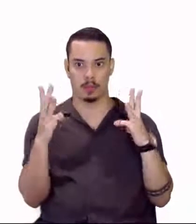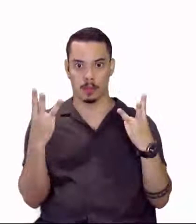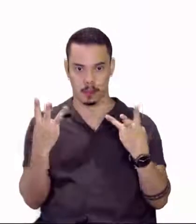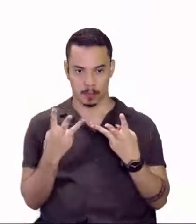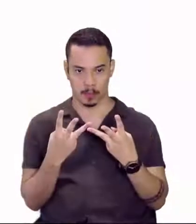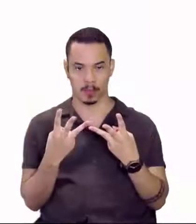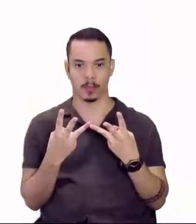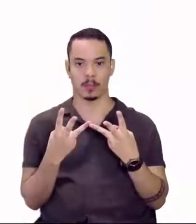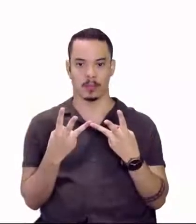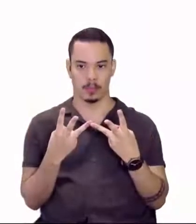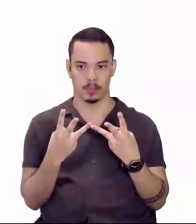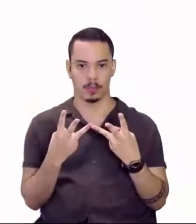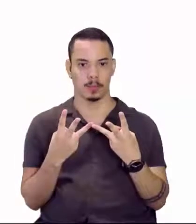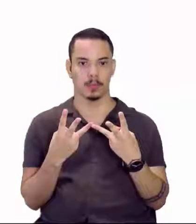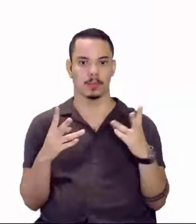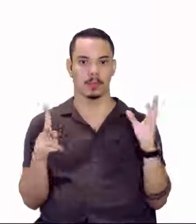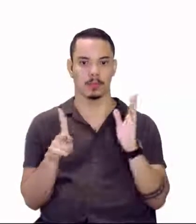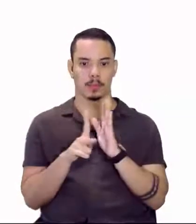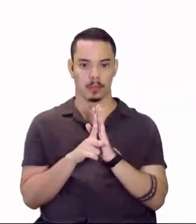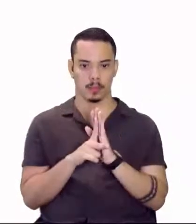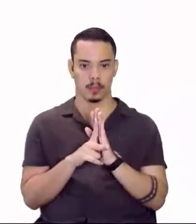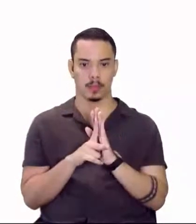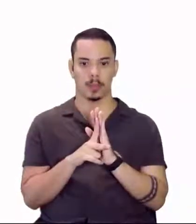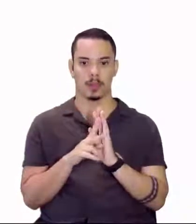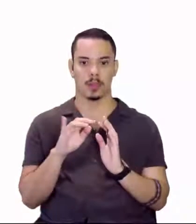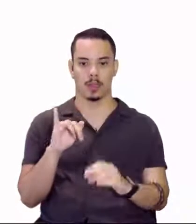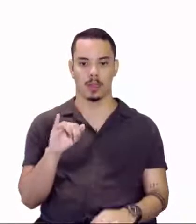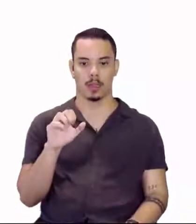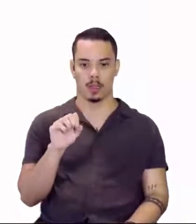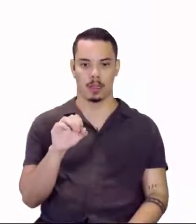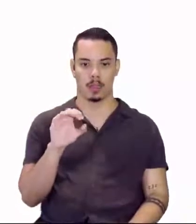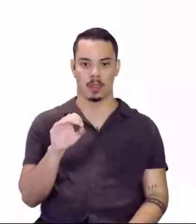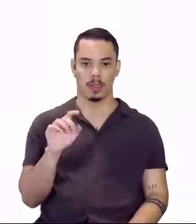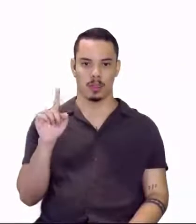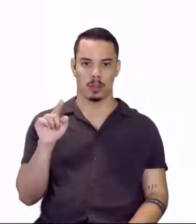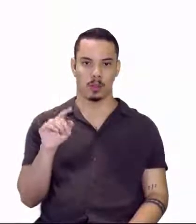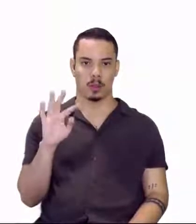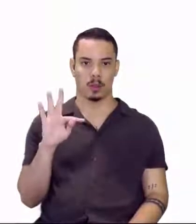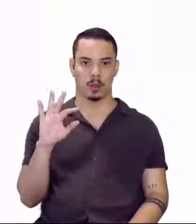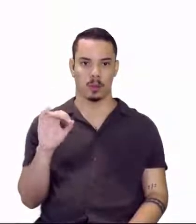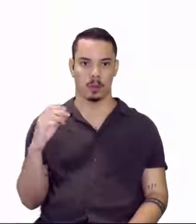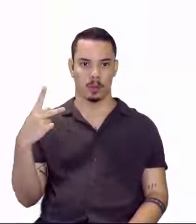caso aqui, é do isótopo mais estável do elemento químico lítio.